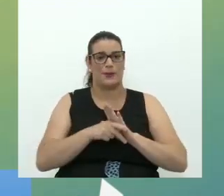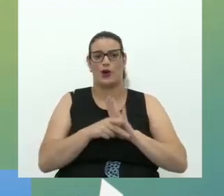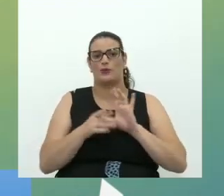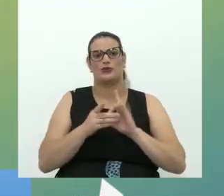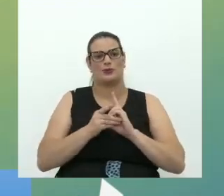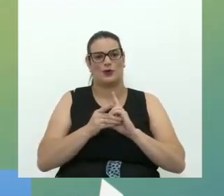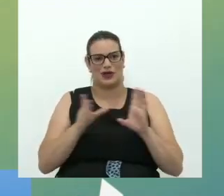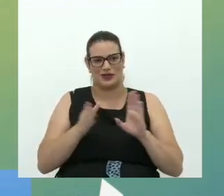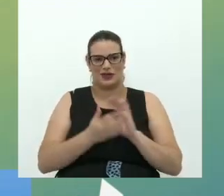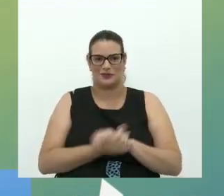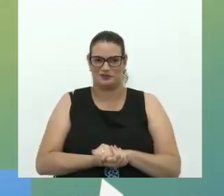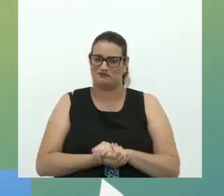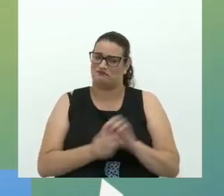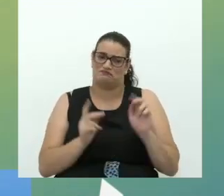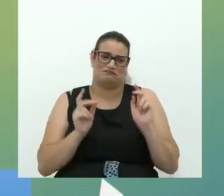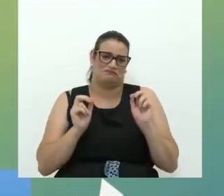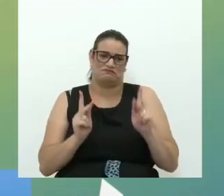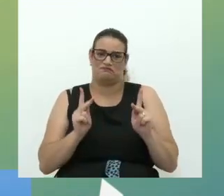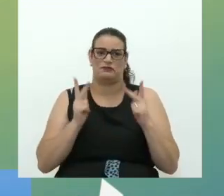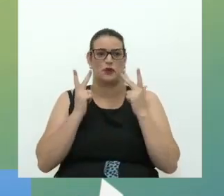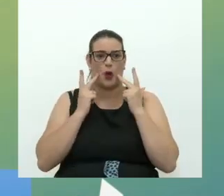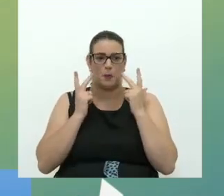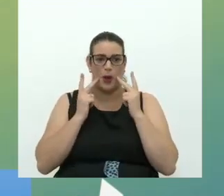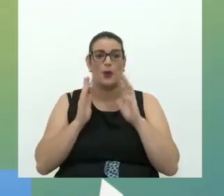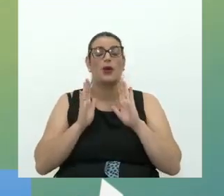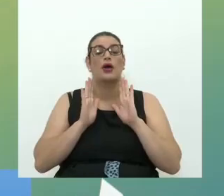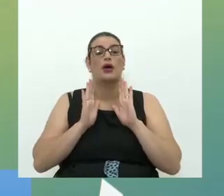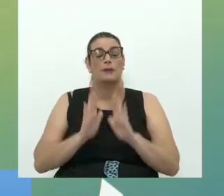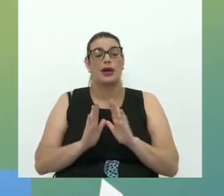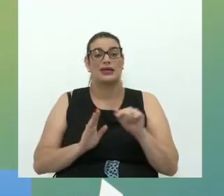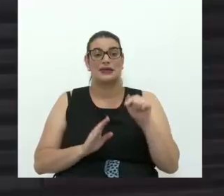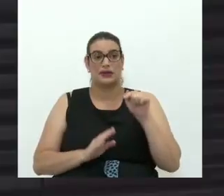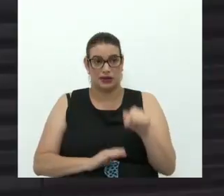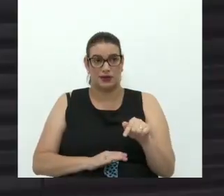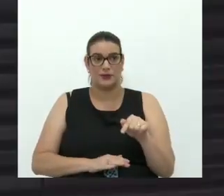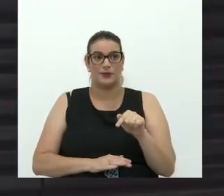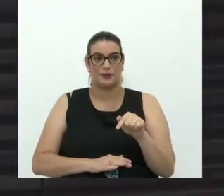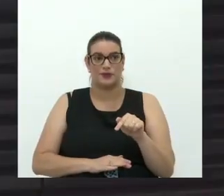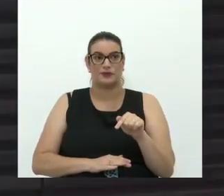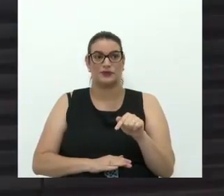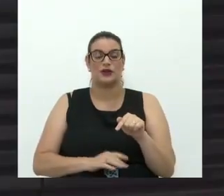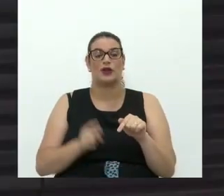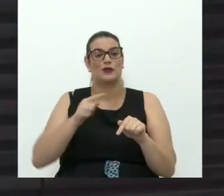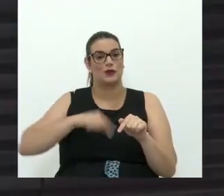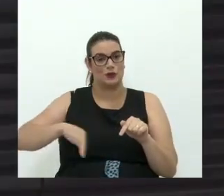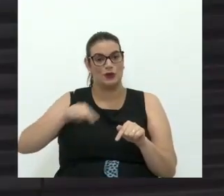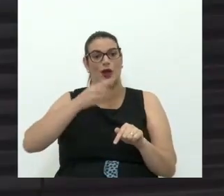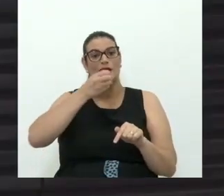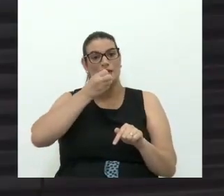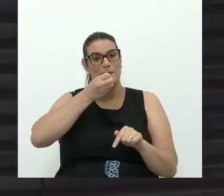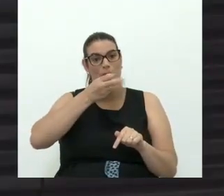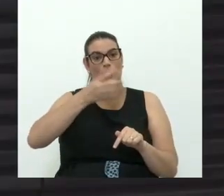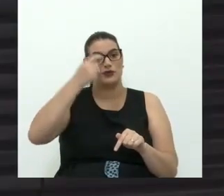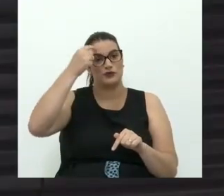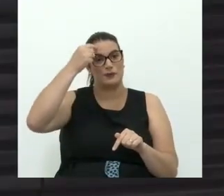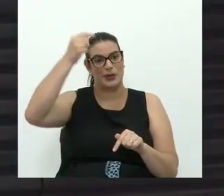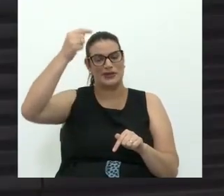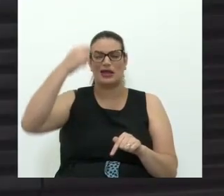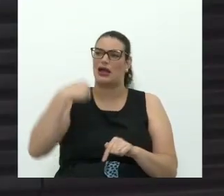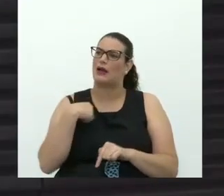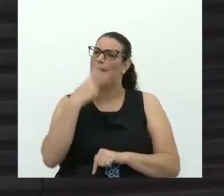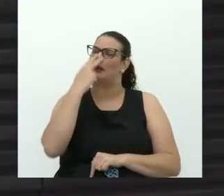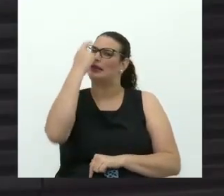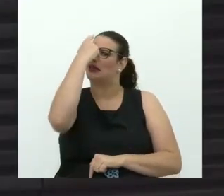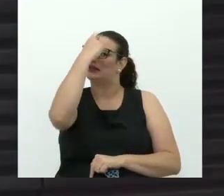democrático totalmente então aqui é bom a gente desconstruir a ideia de que a